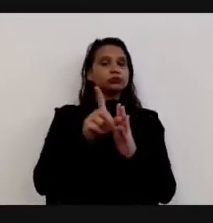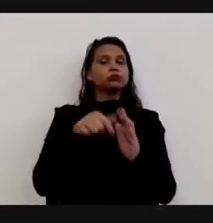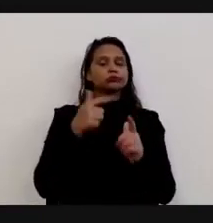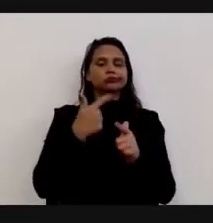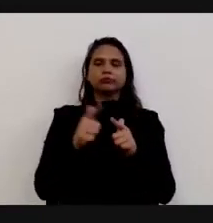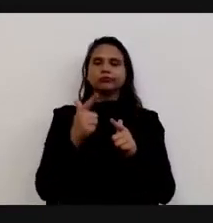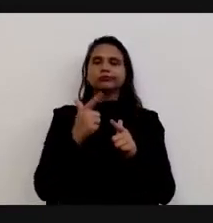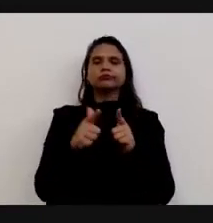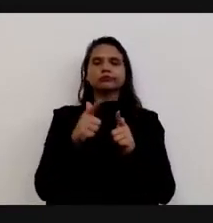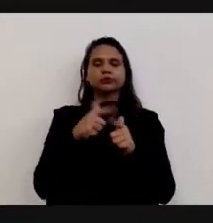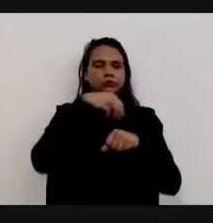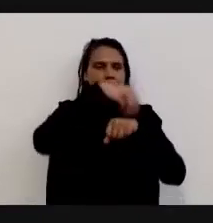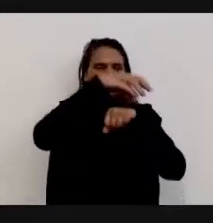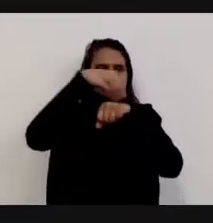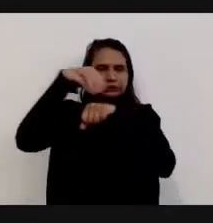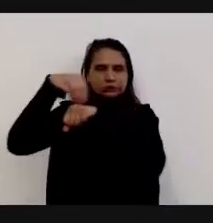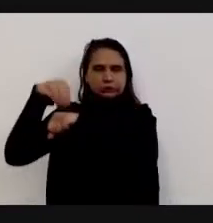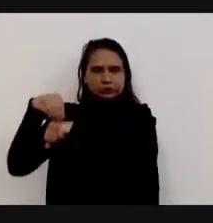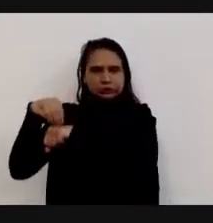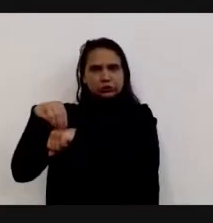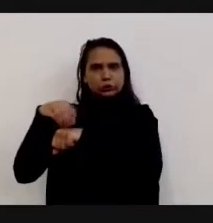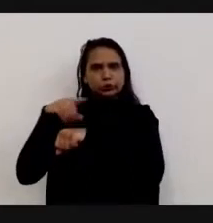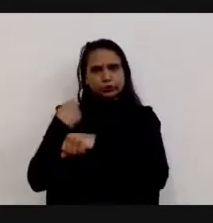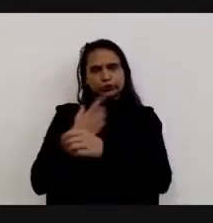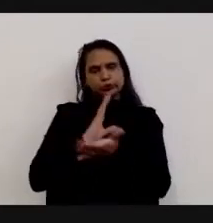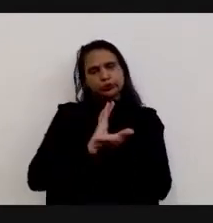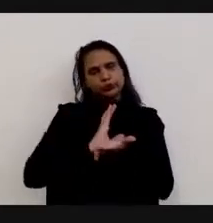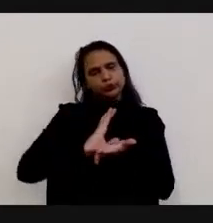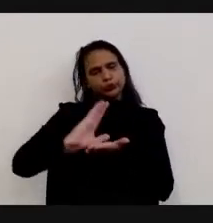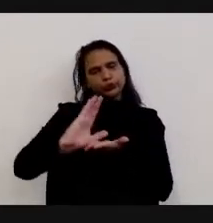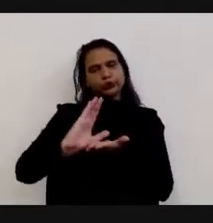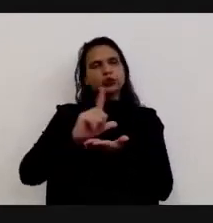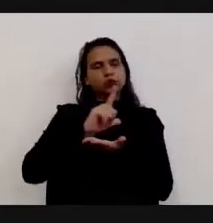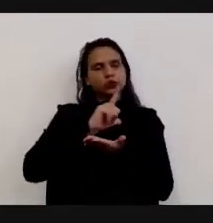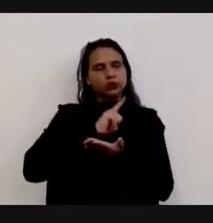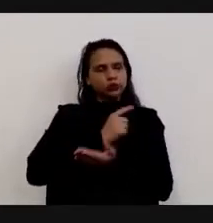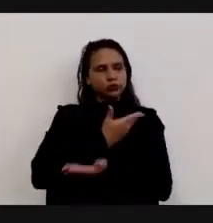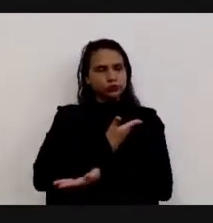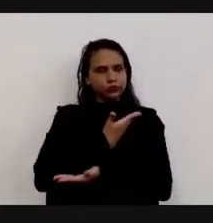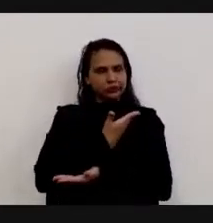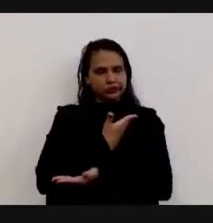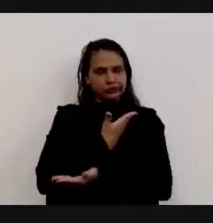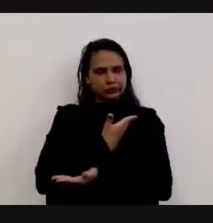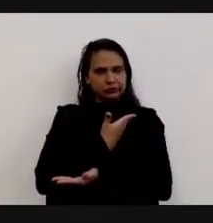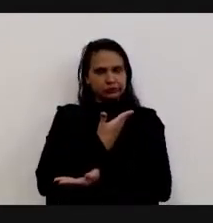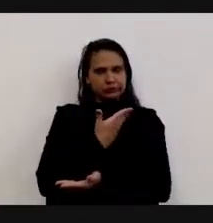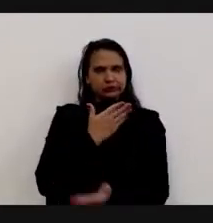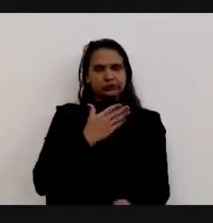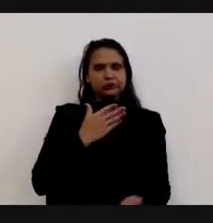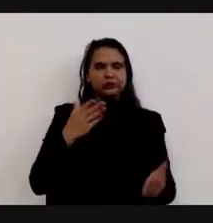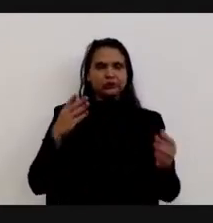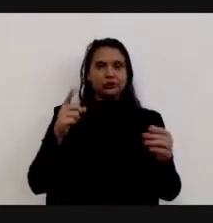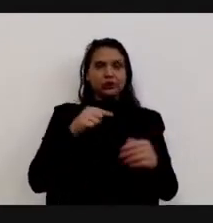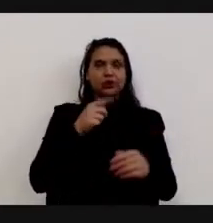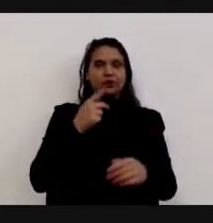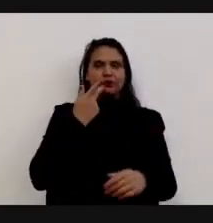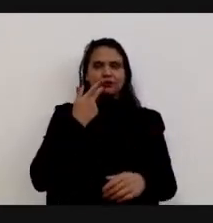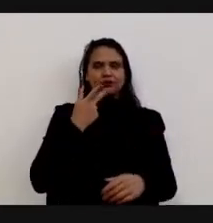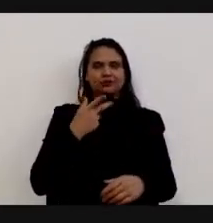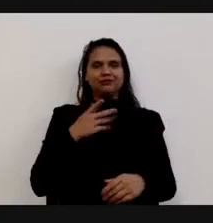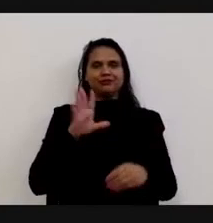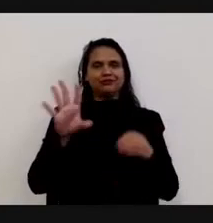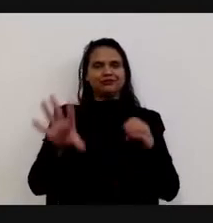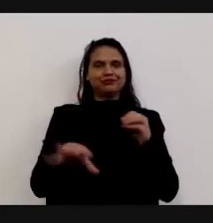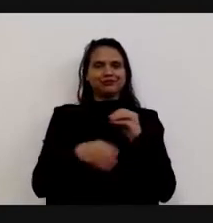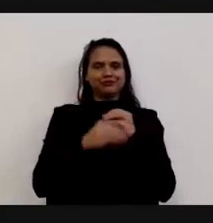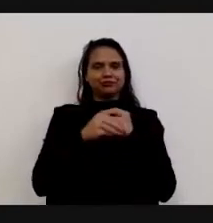dos recursos. Eu tenho um colega de classe da pós-graduação do Senado, ele apelidou essa emenda de emenda PIX, né?